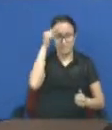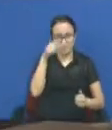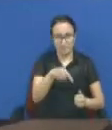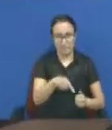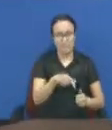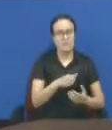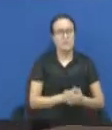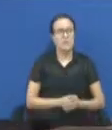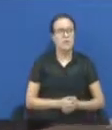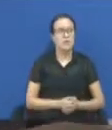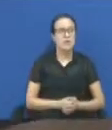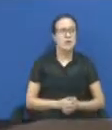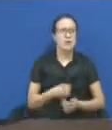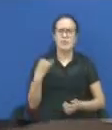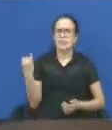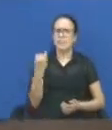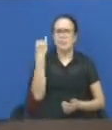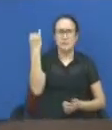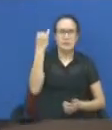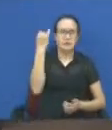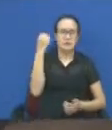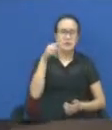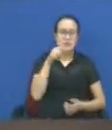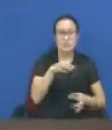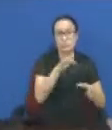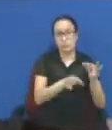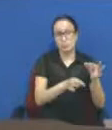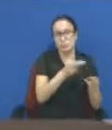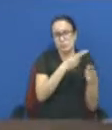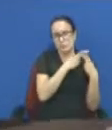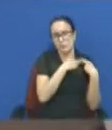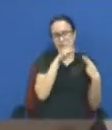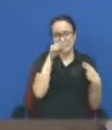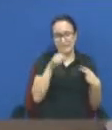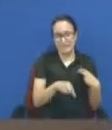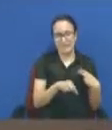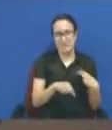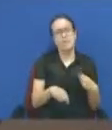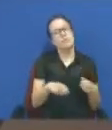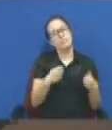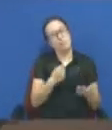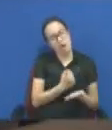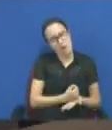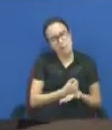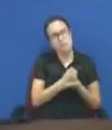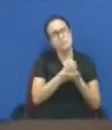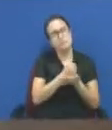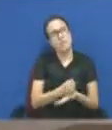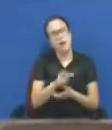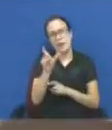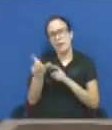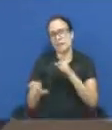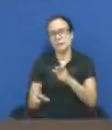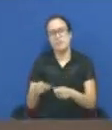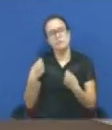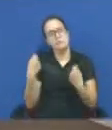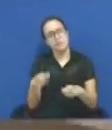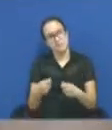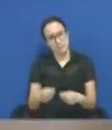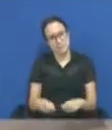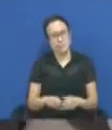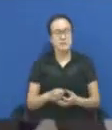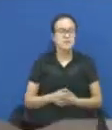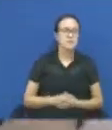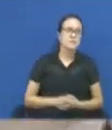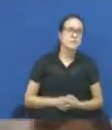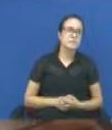ser aqui, porque ela pode ajudar muito as pessoas que normalmente precisam desse espaço. A questão